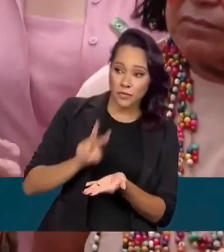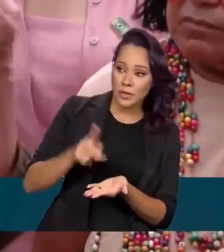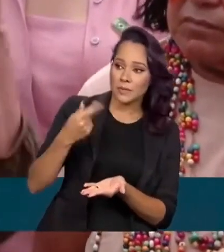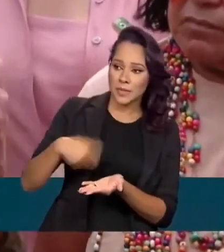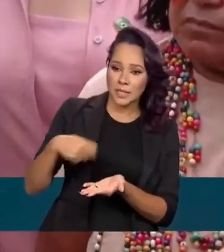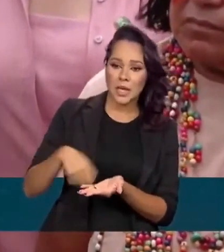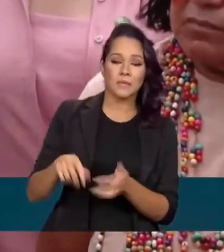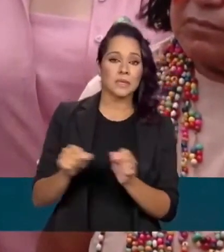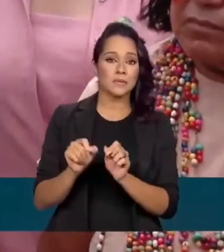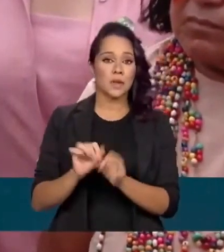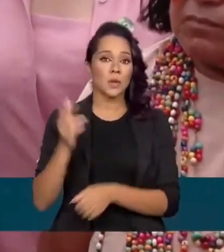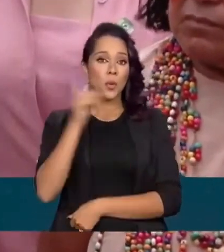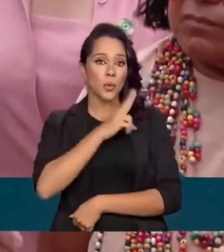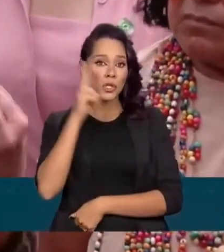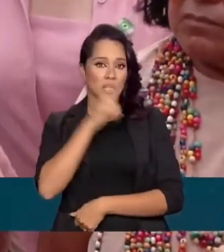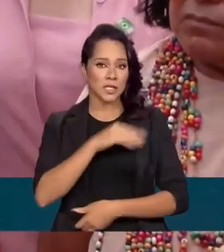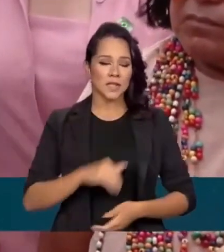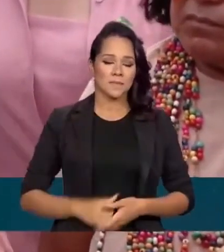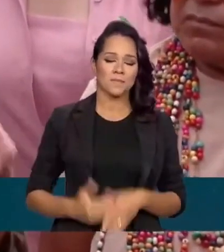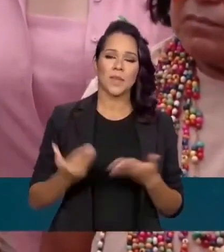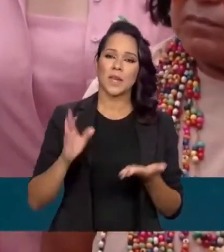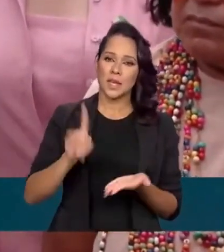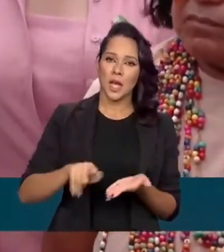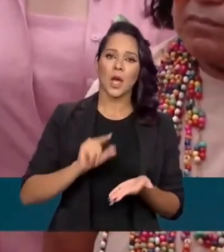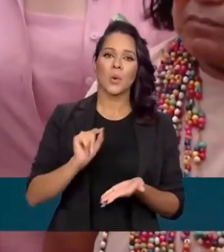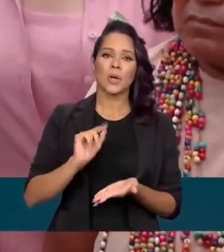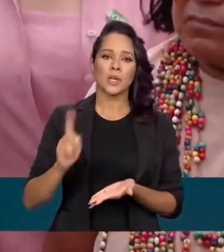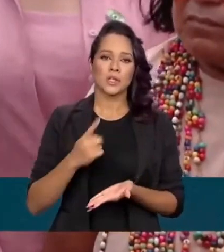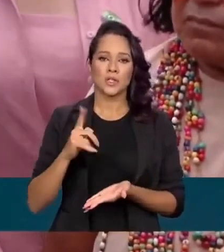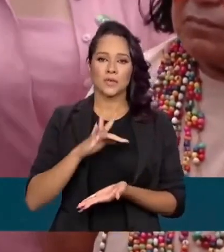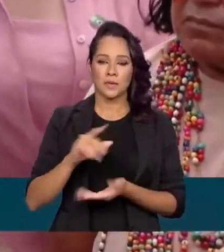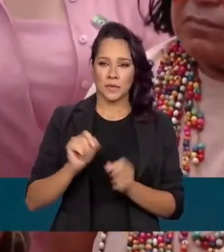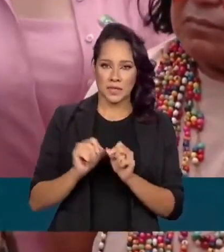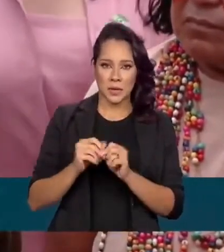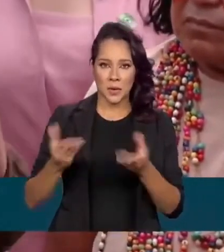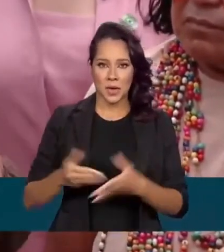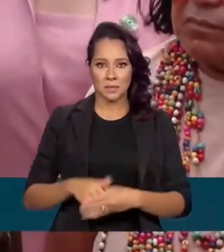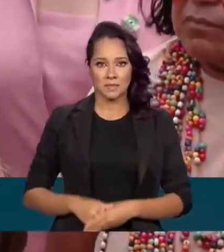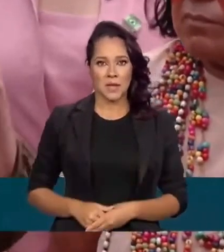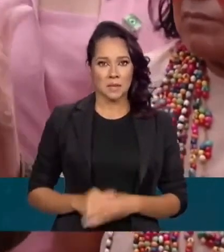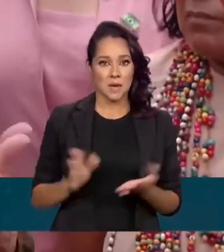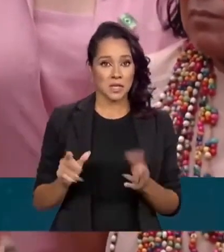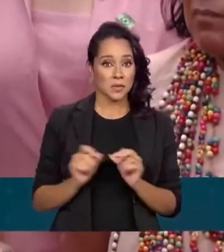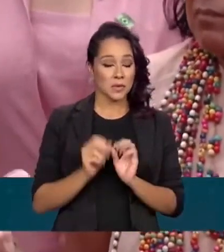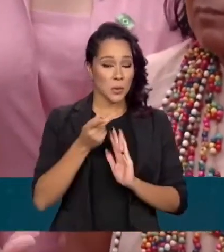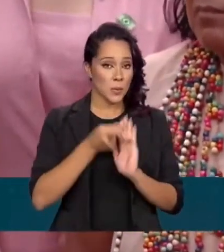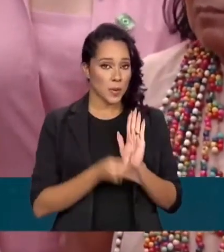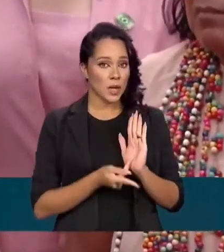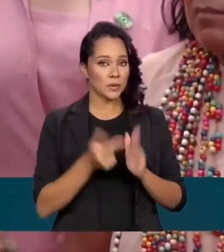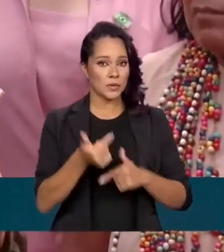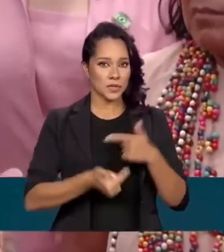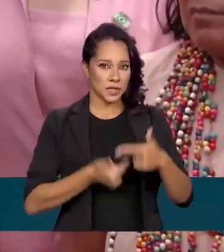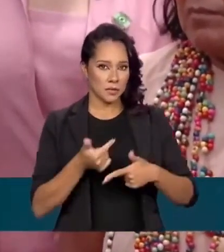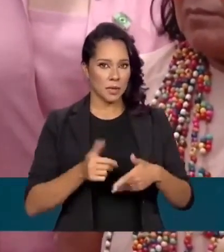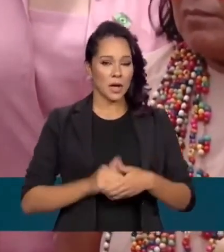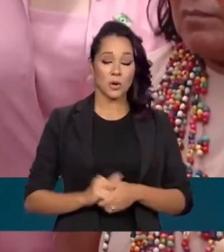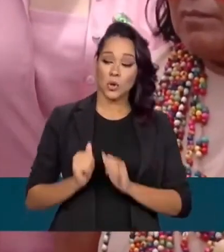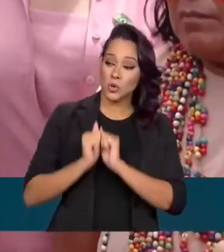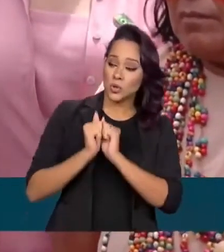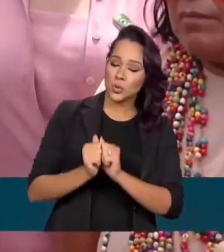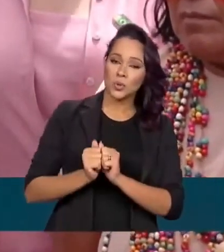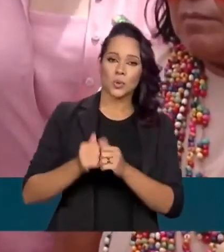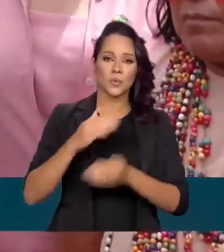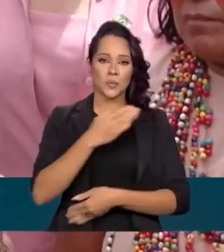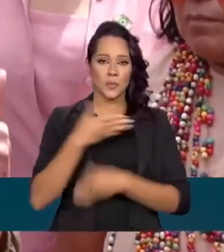teria que ser uma emergência, e é o que nós estamos considerando, mas vamos fazer um plano de trabalho conjunto